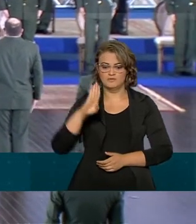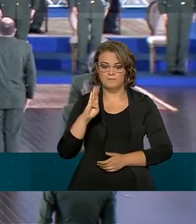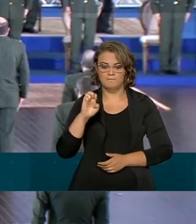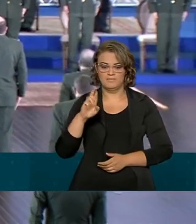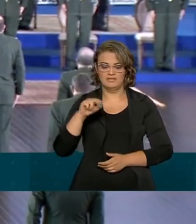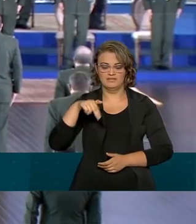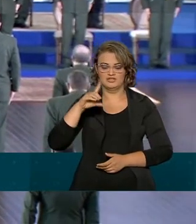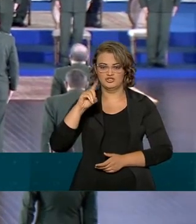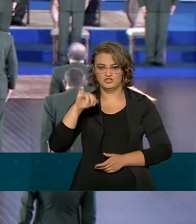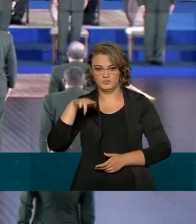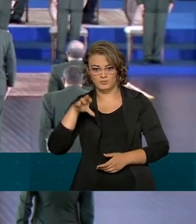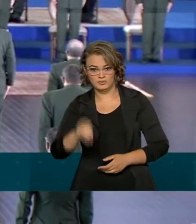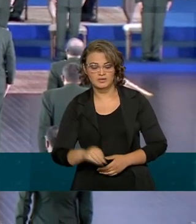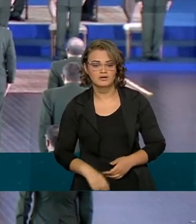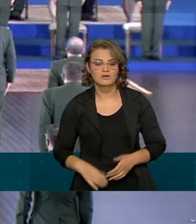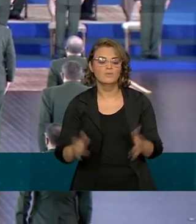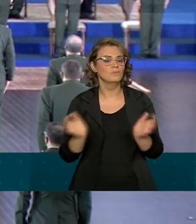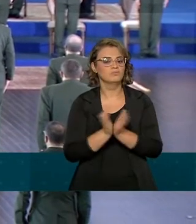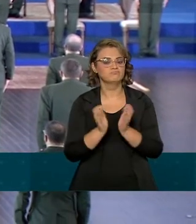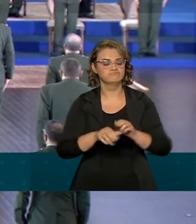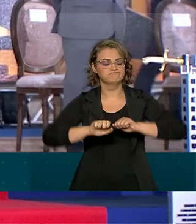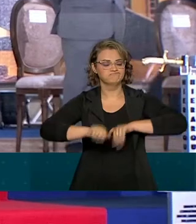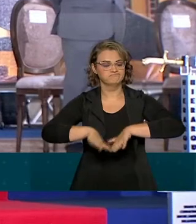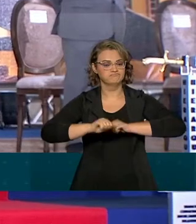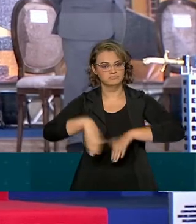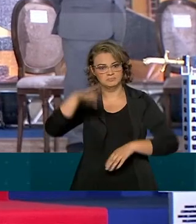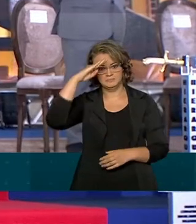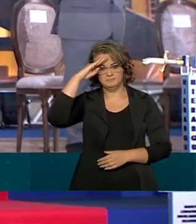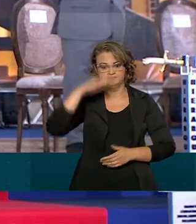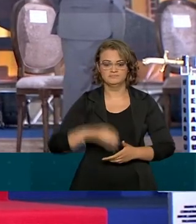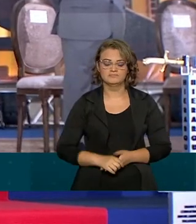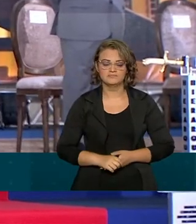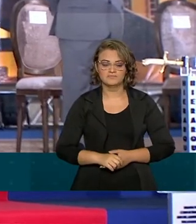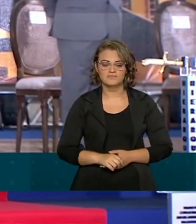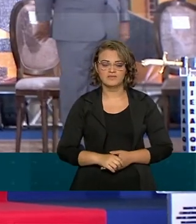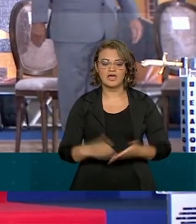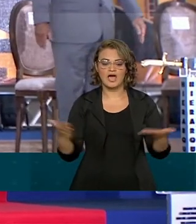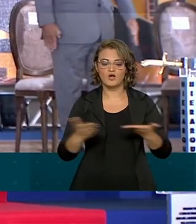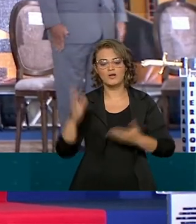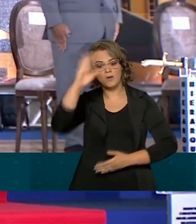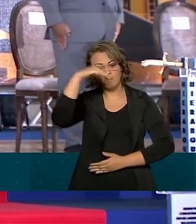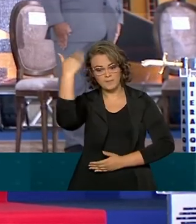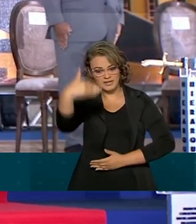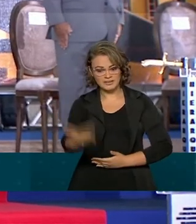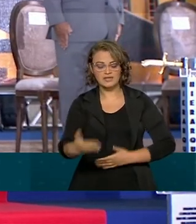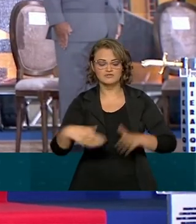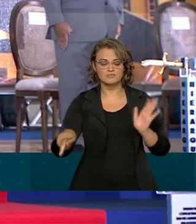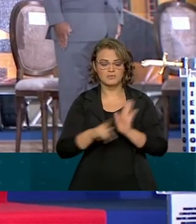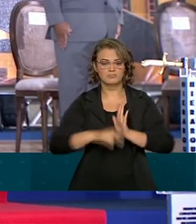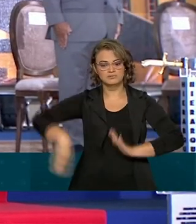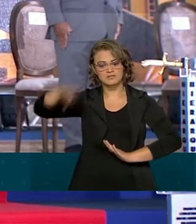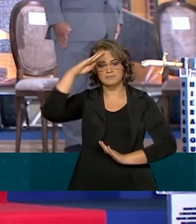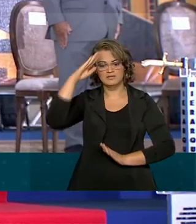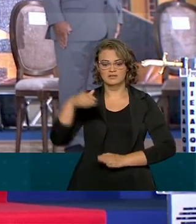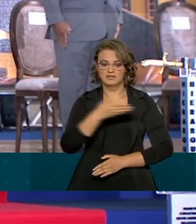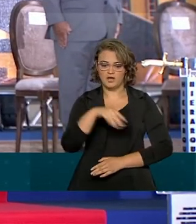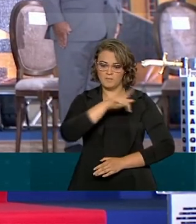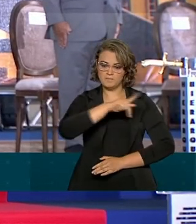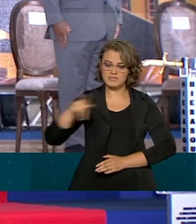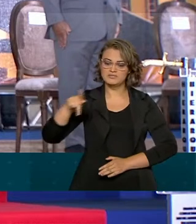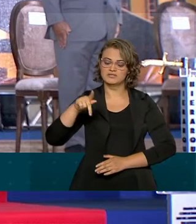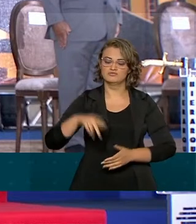Bernardino adjunto de Comando do Exército não serão prestadas as honras militares ao